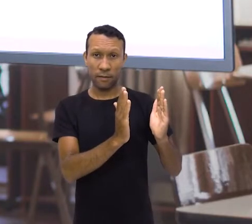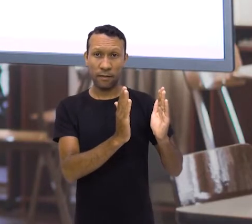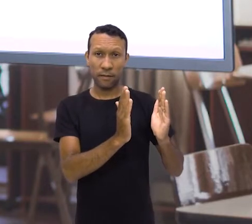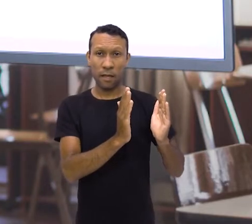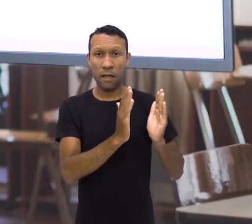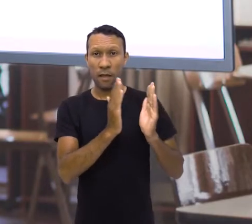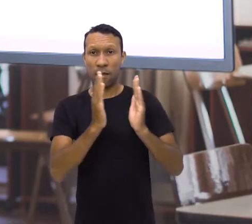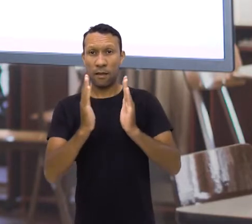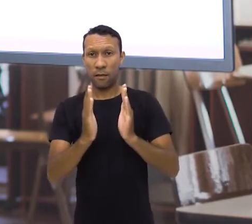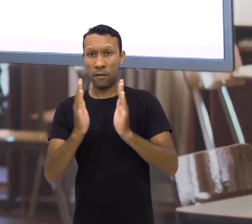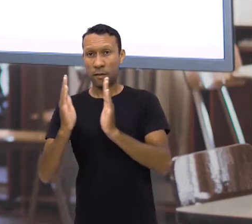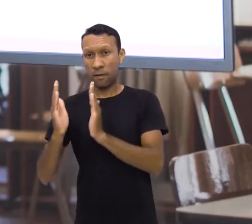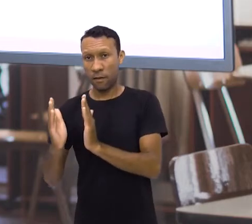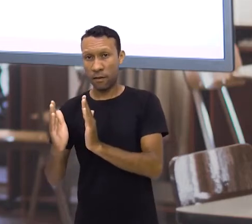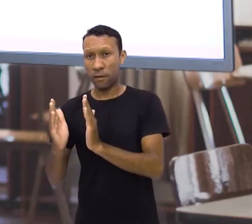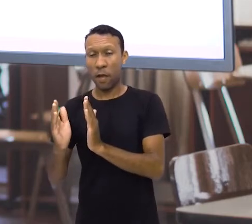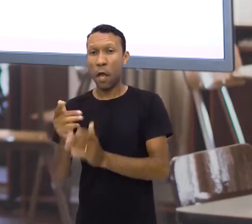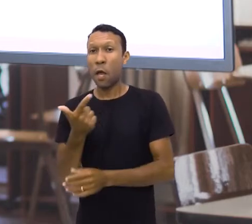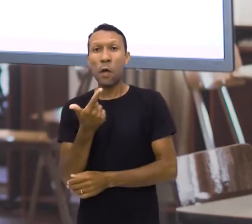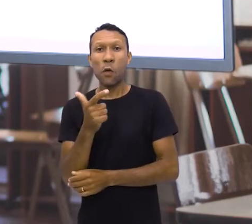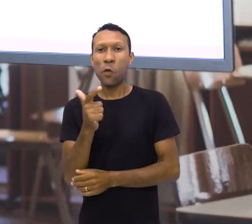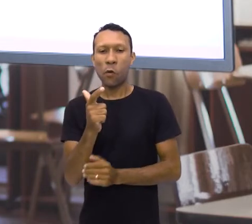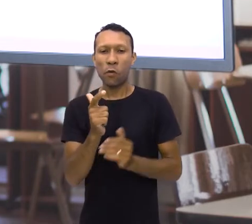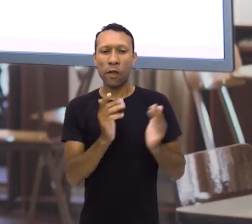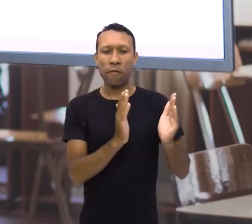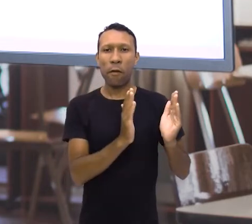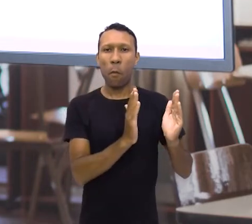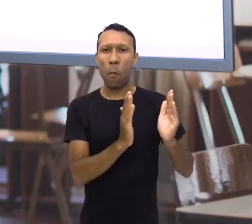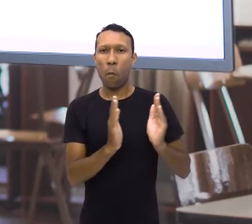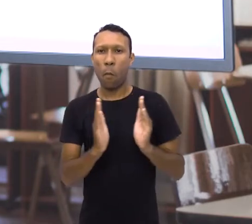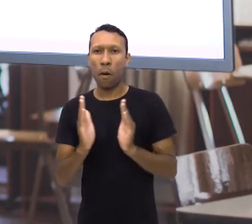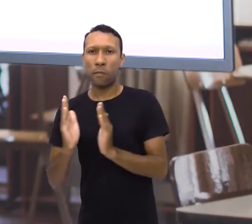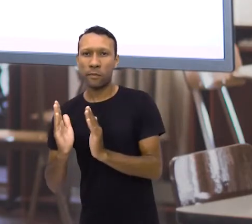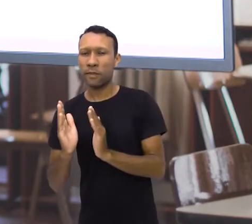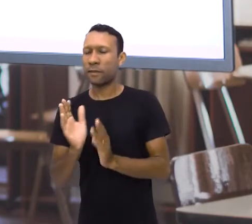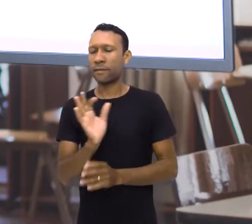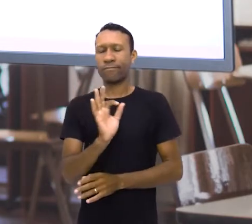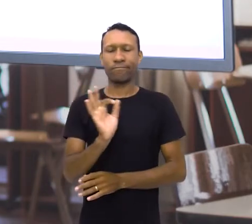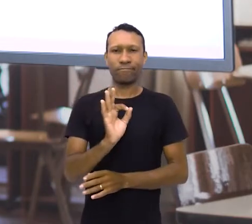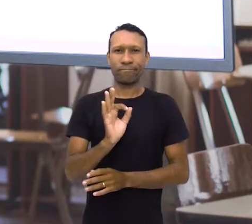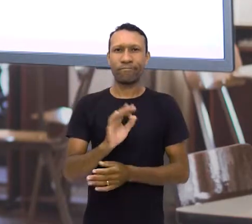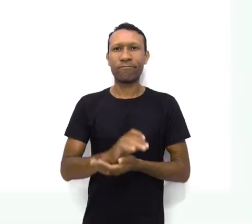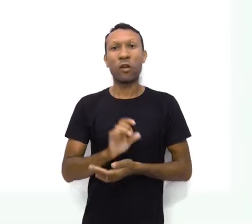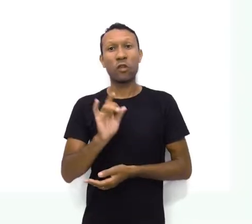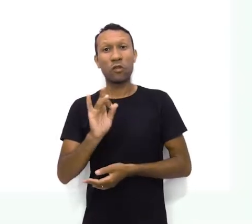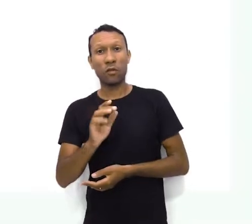na 2 e na 3 não houveram translações. Na 2, translação.